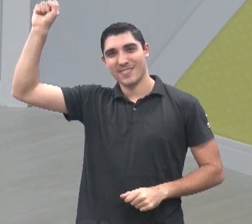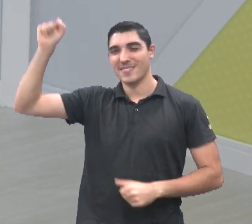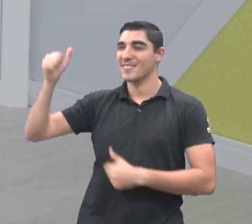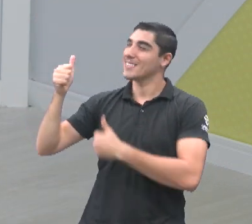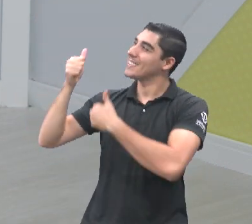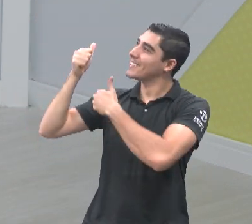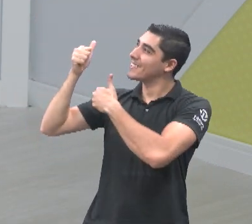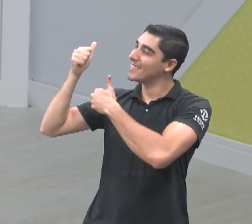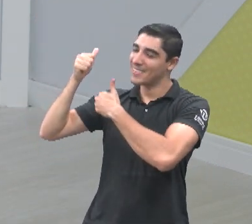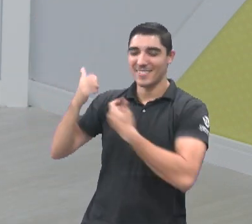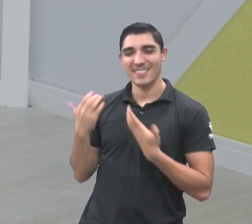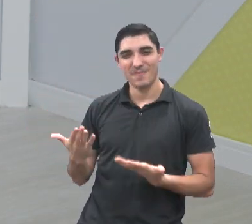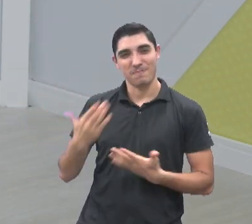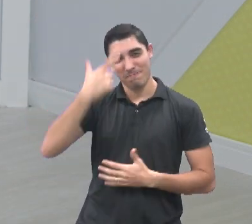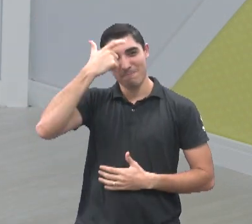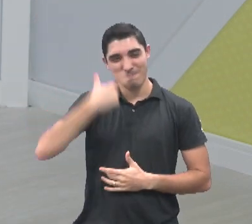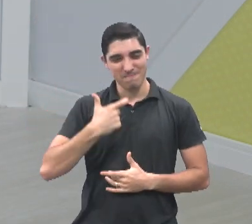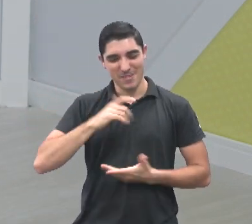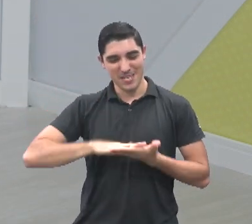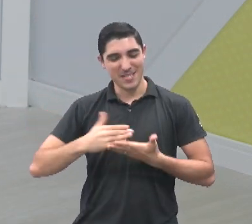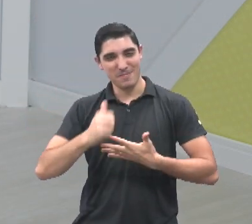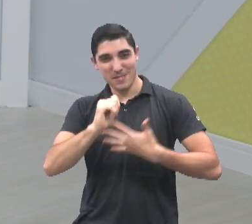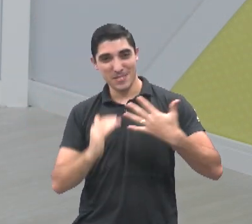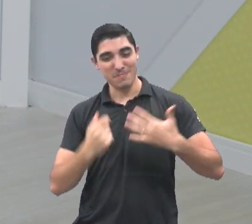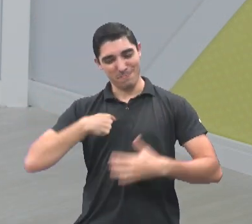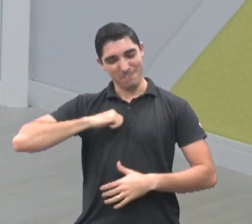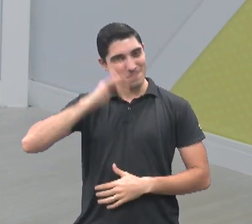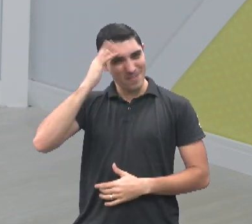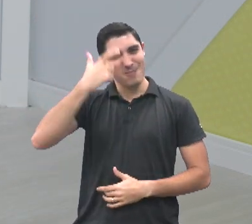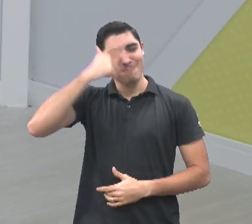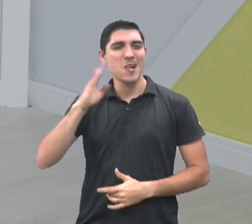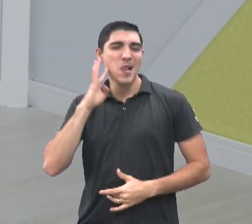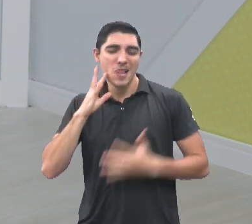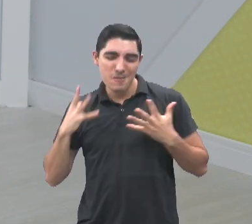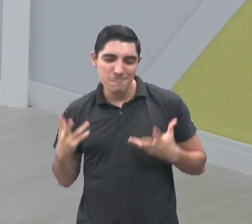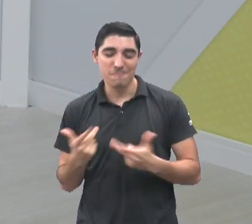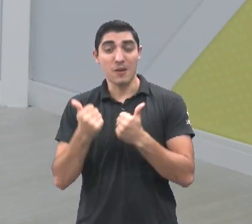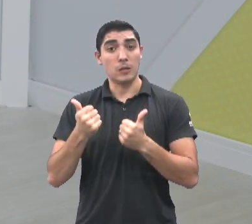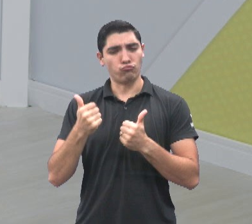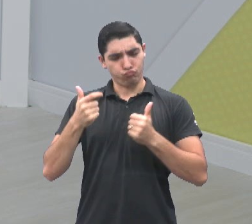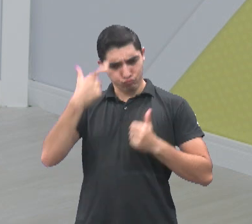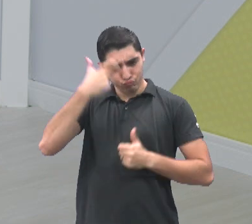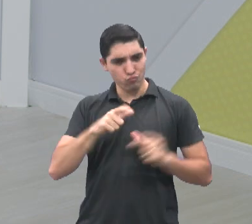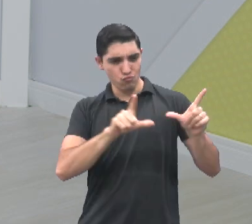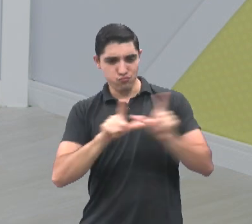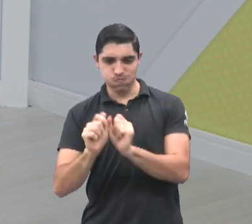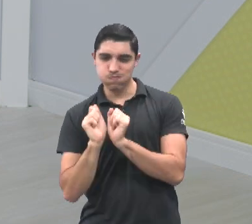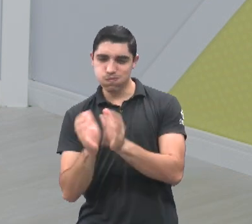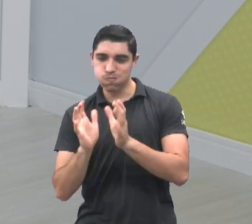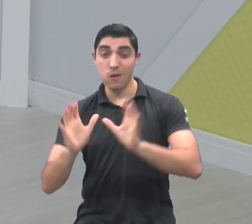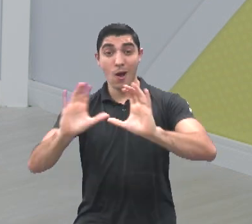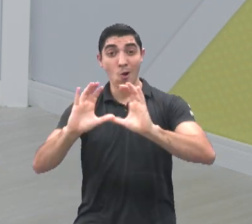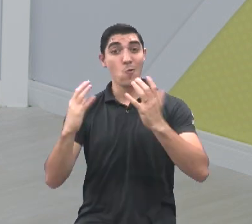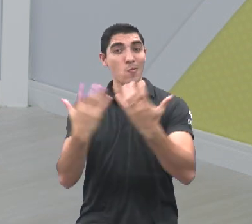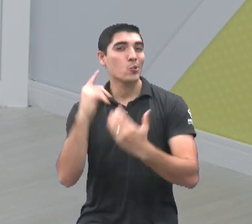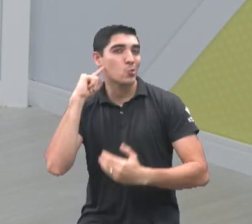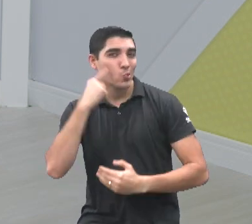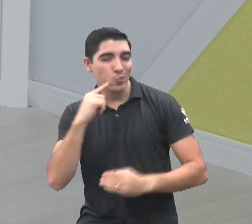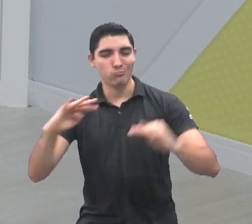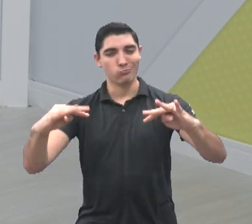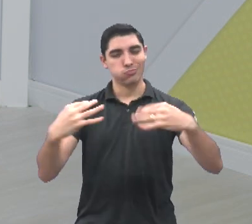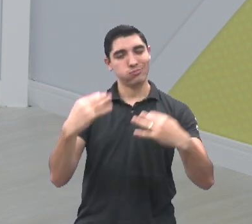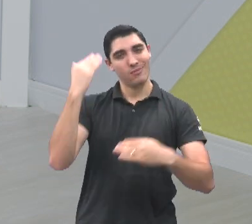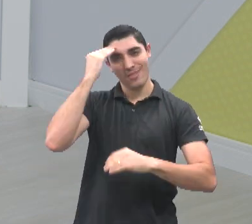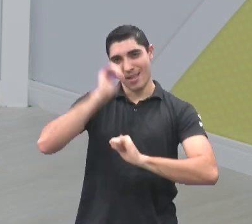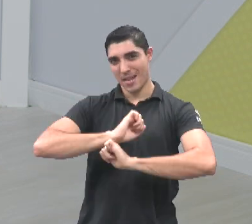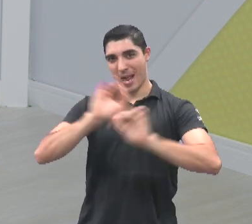Aê, Luizão! Gente da melhor qualidade, o Luizão que sempre leva a informação para a comunidade surda que acompanha o nosso Hora, tá certo? E agora sim, a